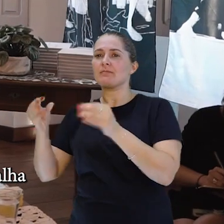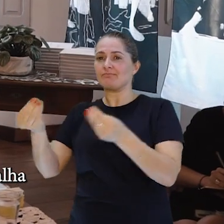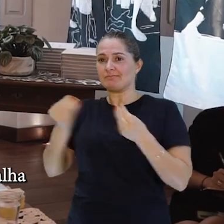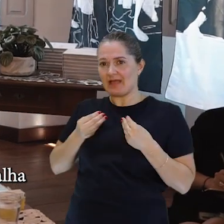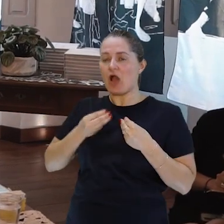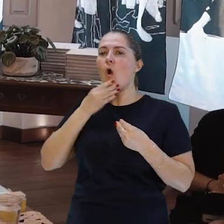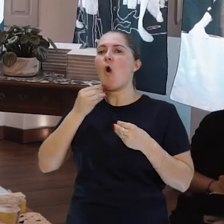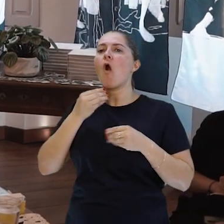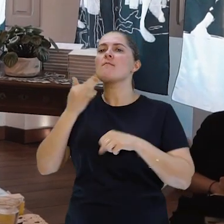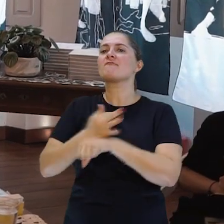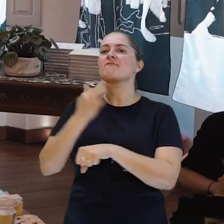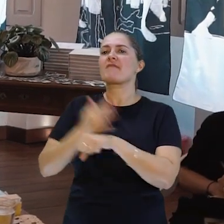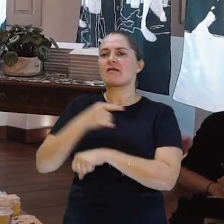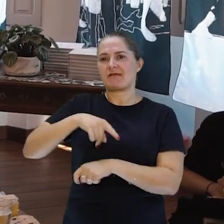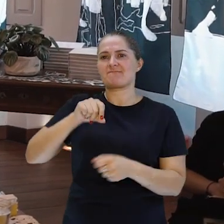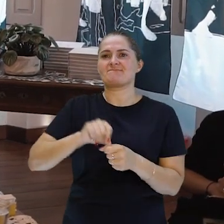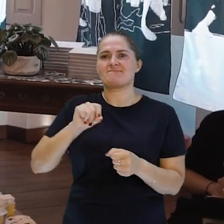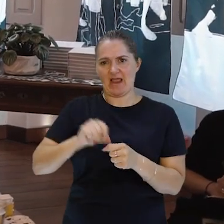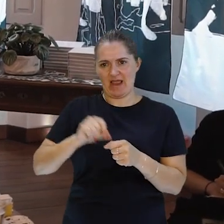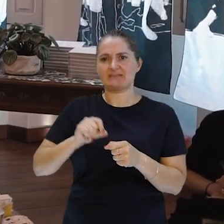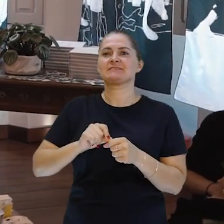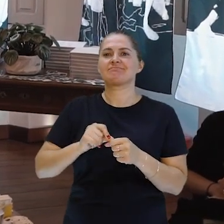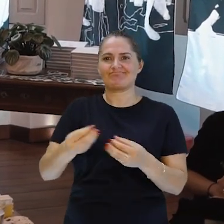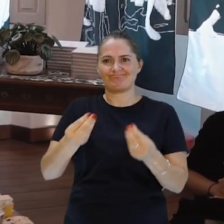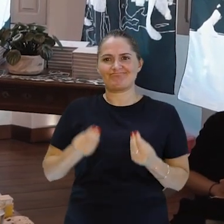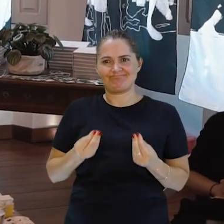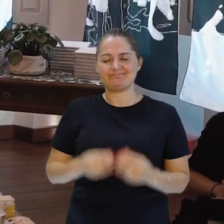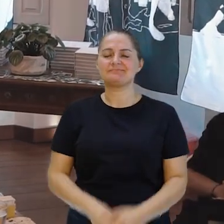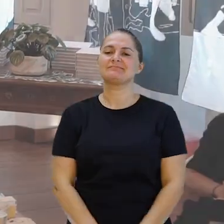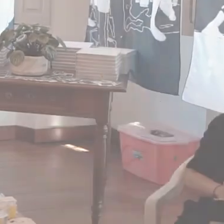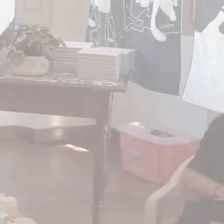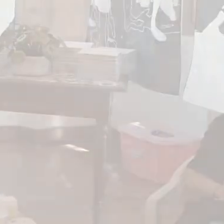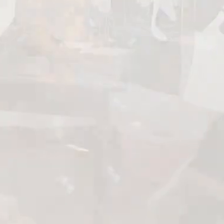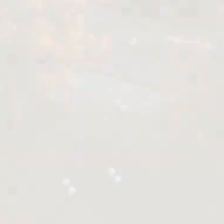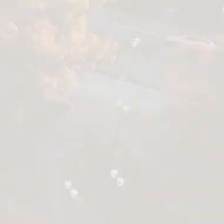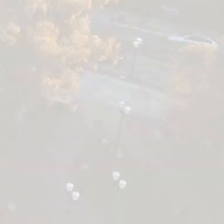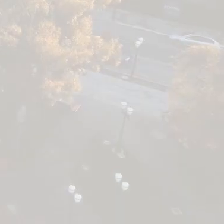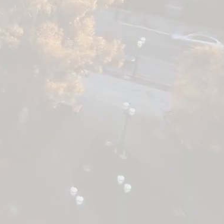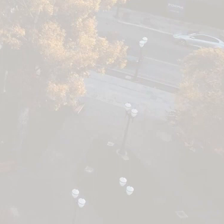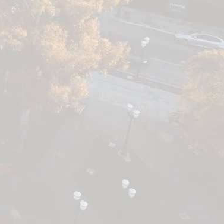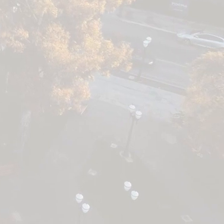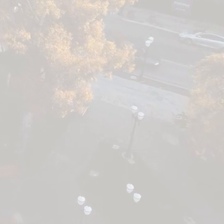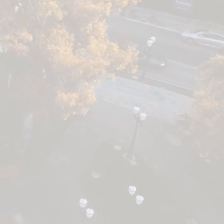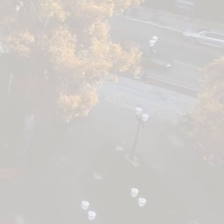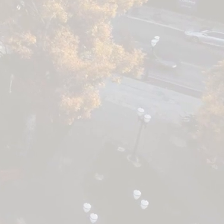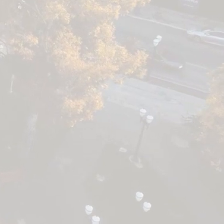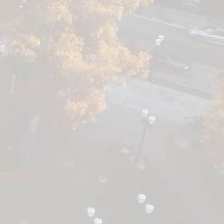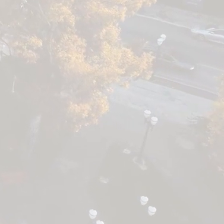então o pessoal lá deixou ela ir lá medir, né? Mediu e um ferreiro aqui me fez ela.